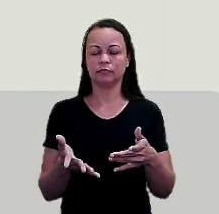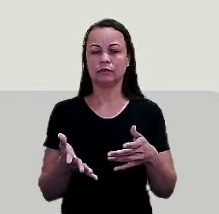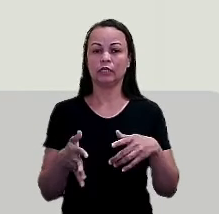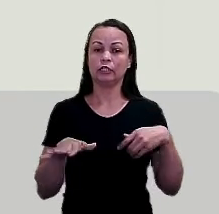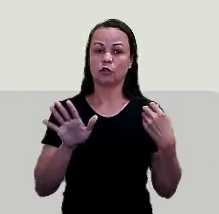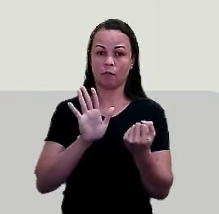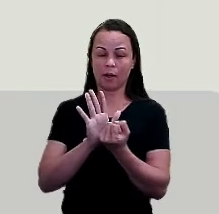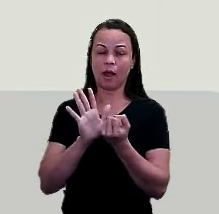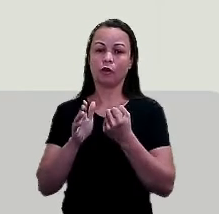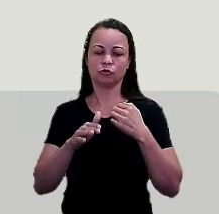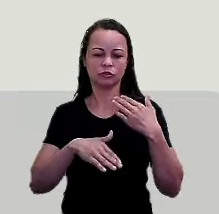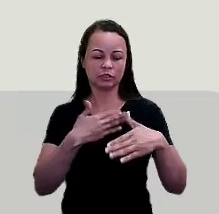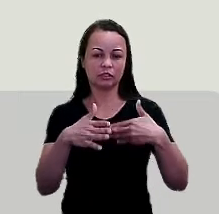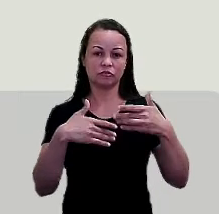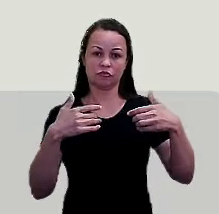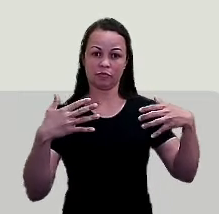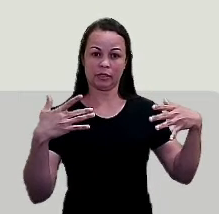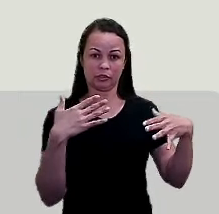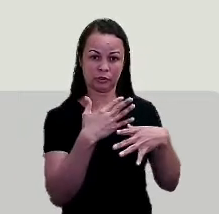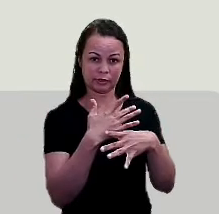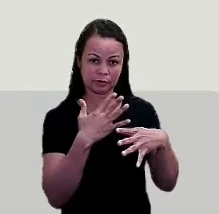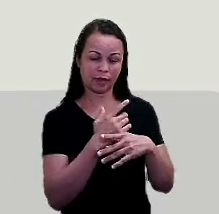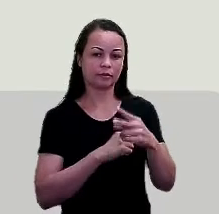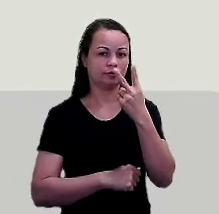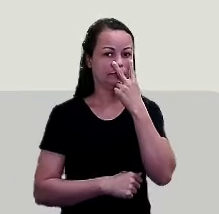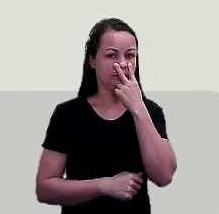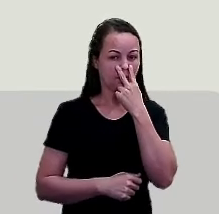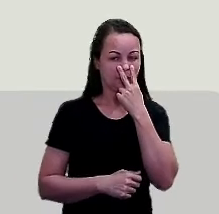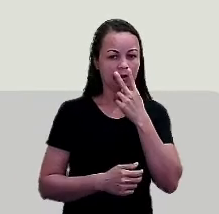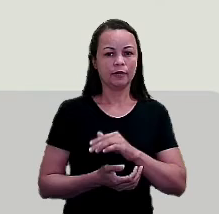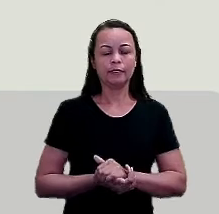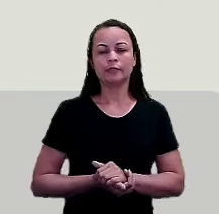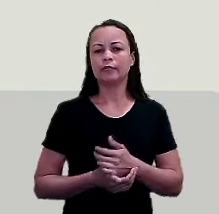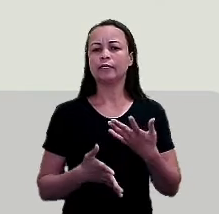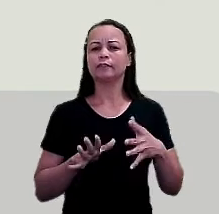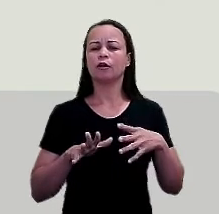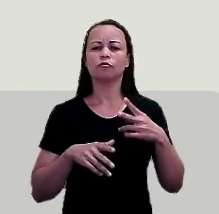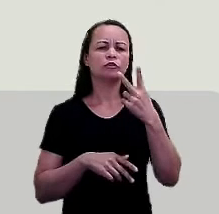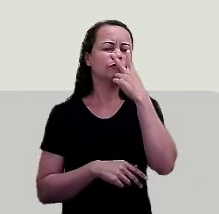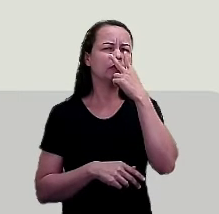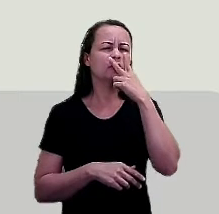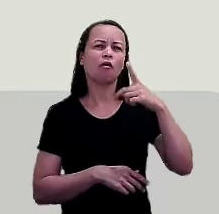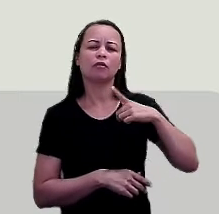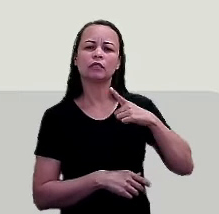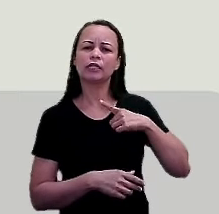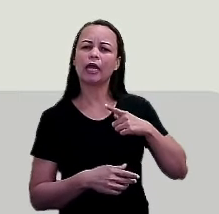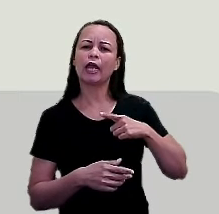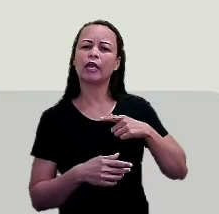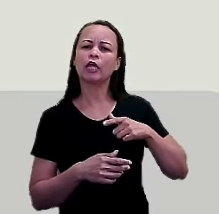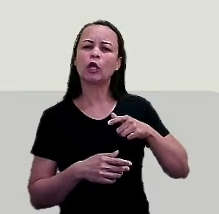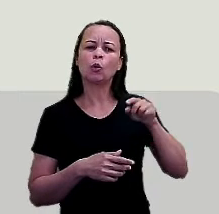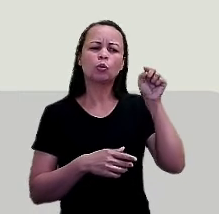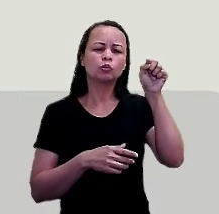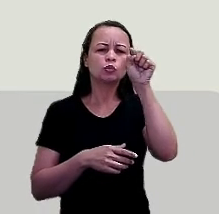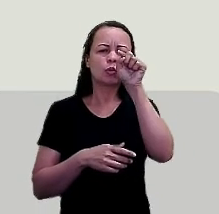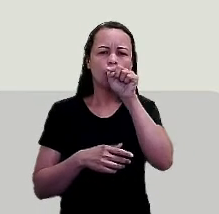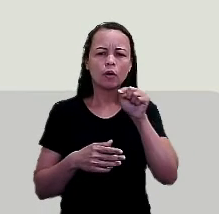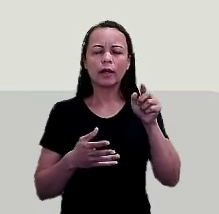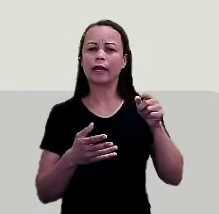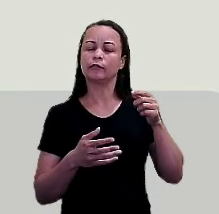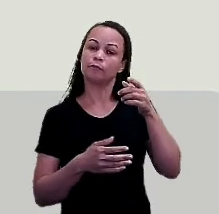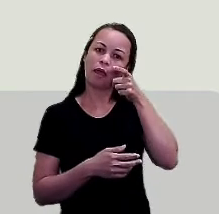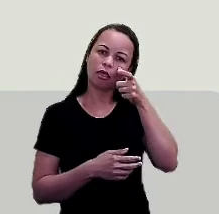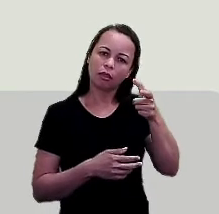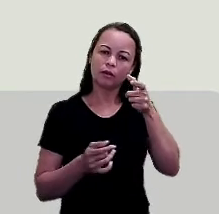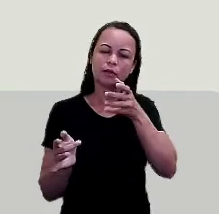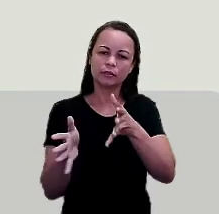marcos do desenvolvimento da cidade de Vitória de Santo Antão. Então, Vitória ela tem esses pontos muito interessantes. Nós temos nosso